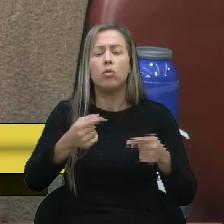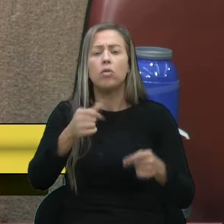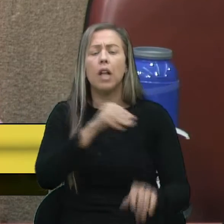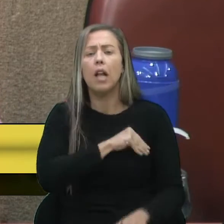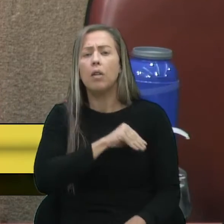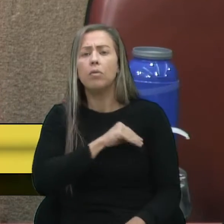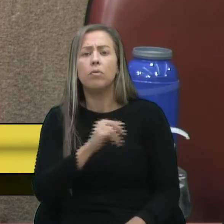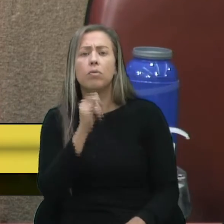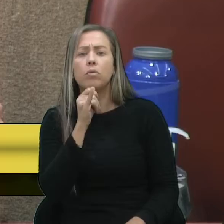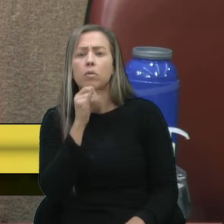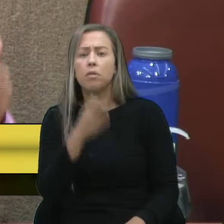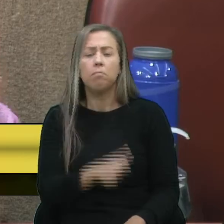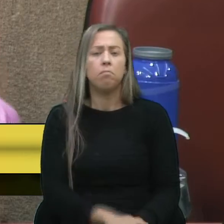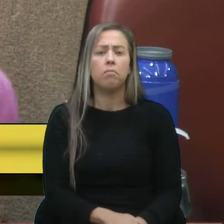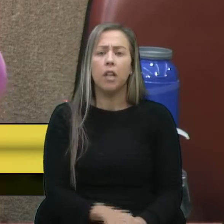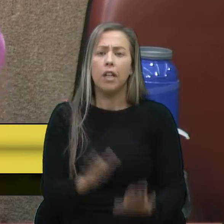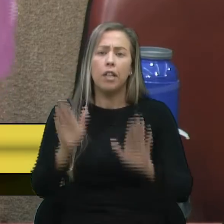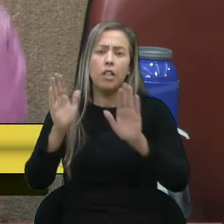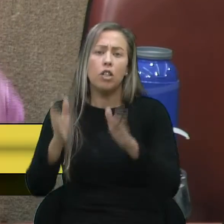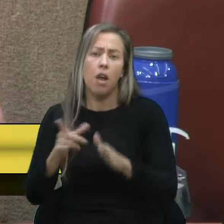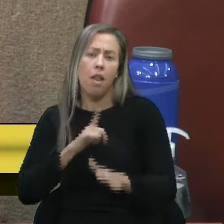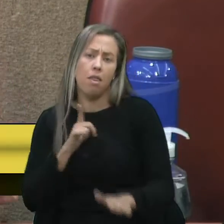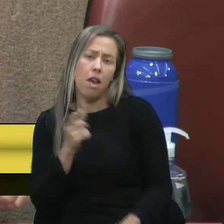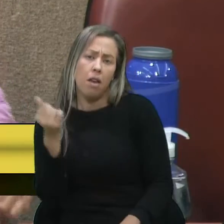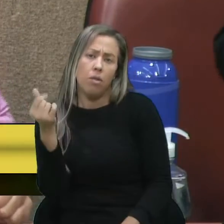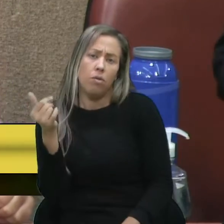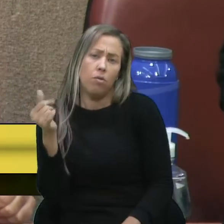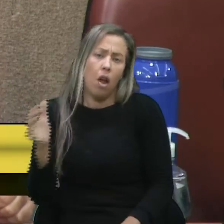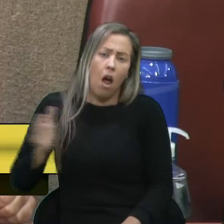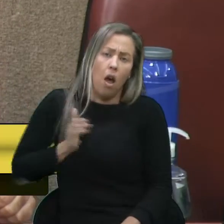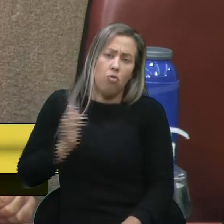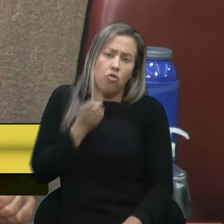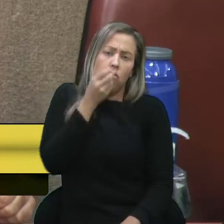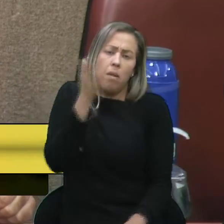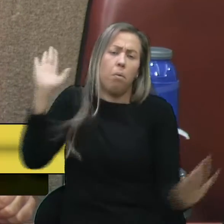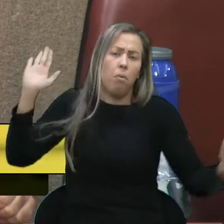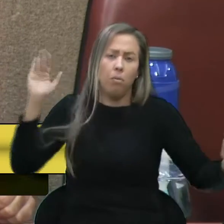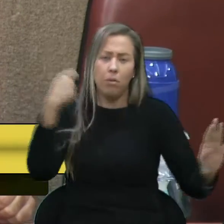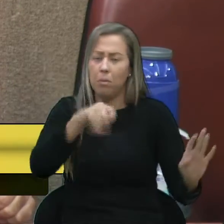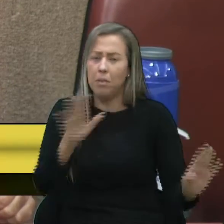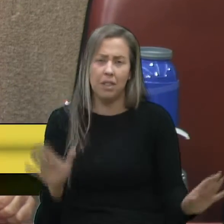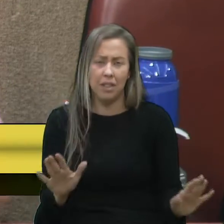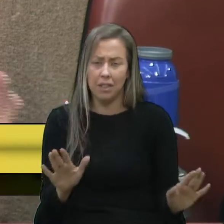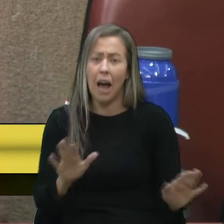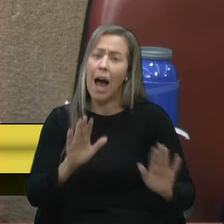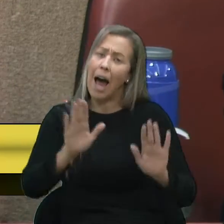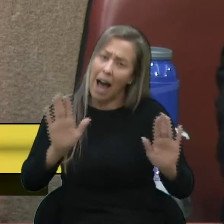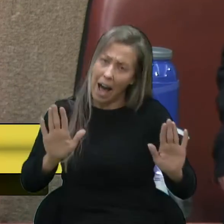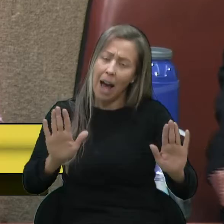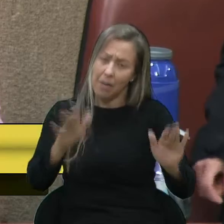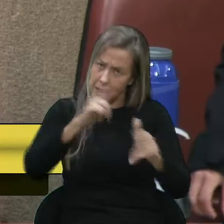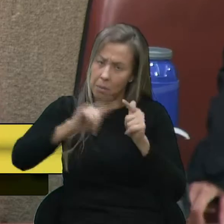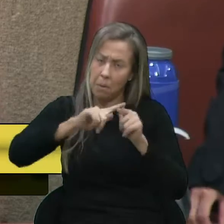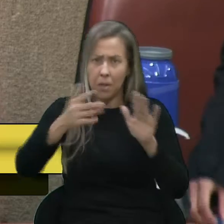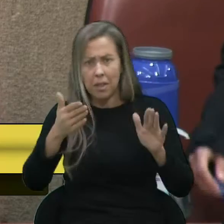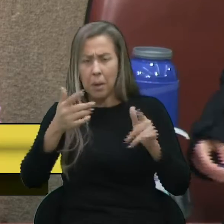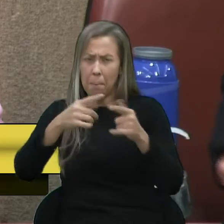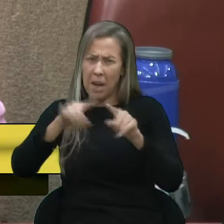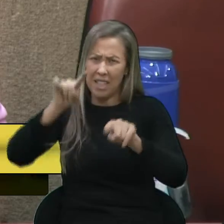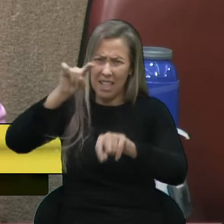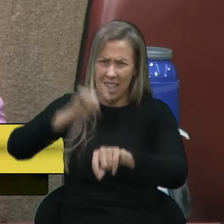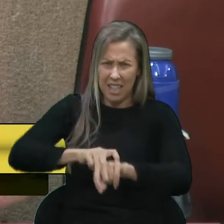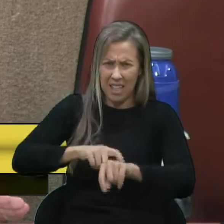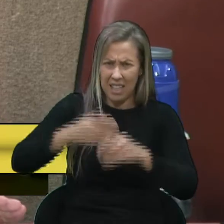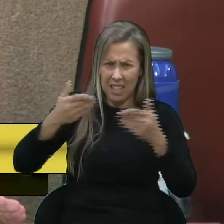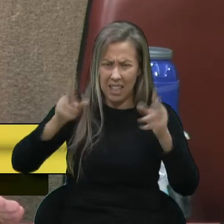piso por uma categoria que já tem um valor estratosférico. Aí sim nós vamos ter problema. Agora, nesse caso,